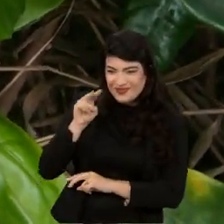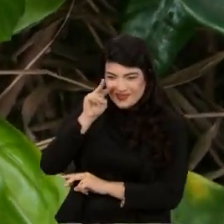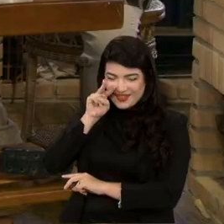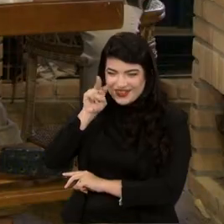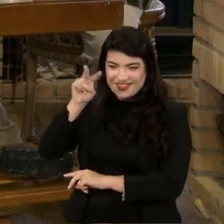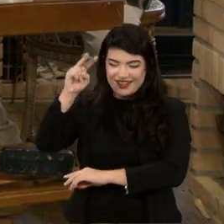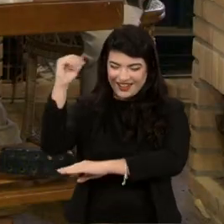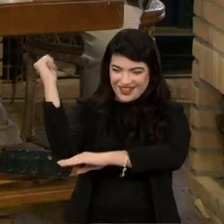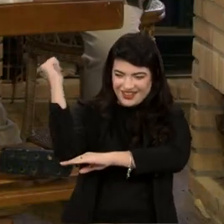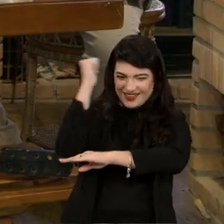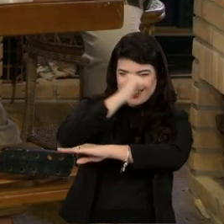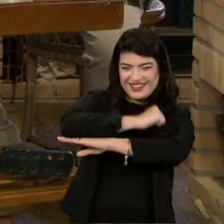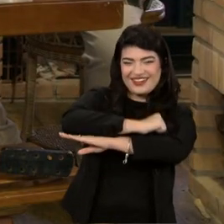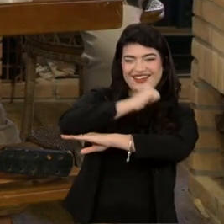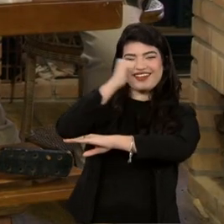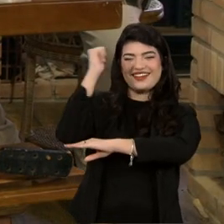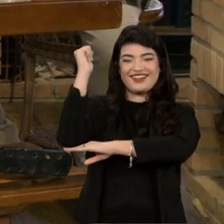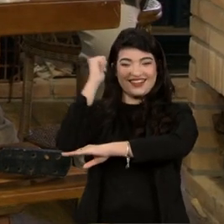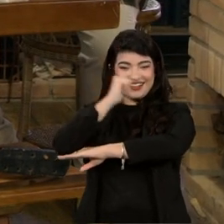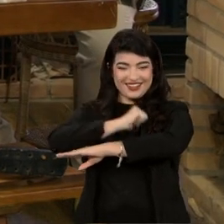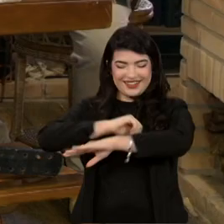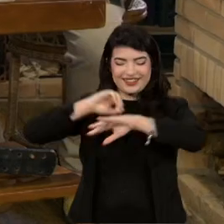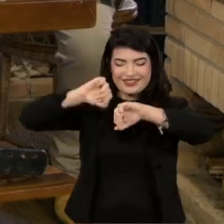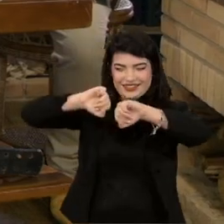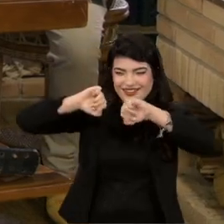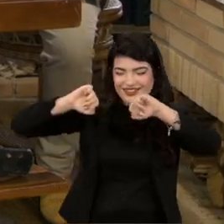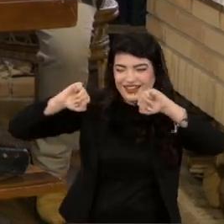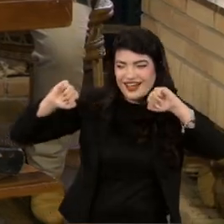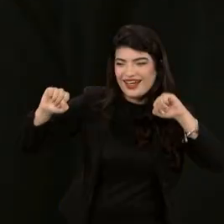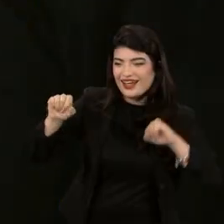Olhe na janela, ué, ué.